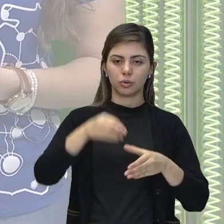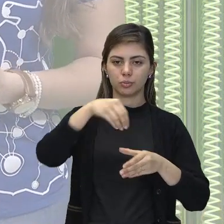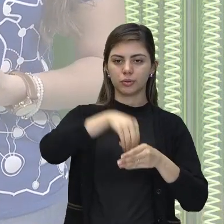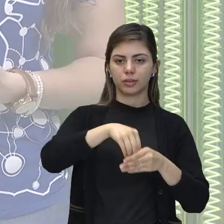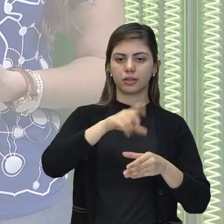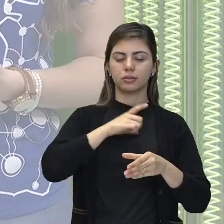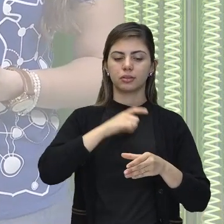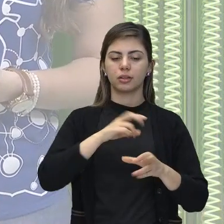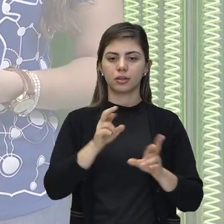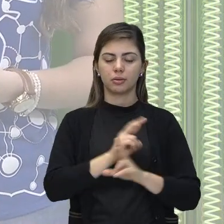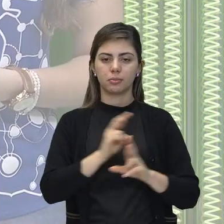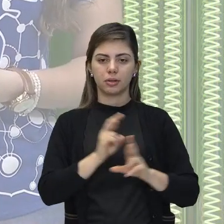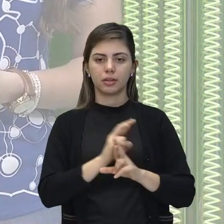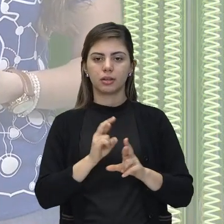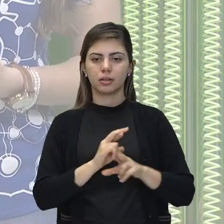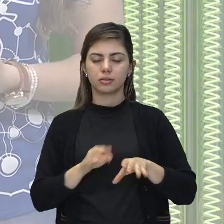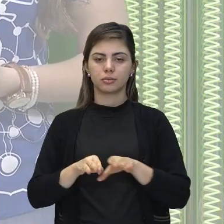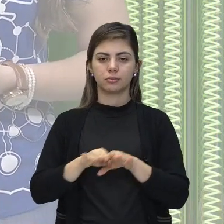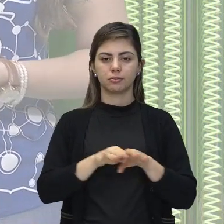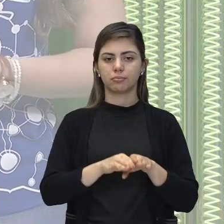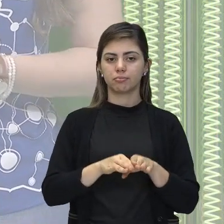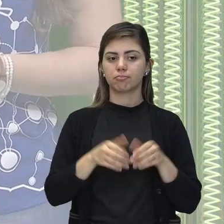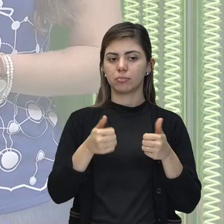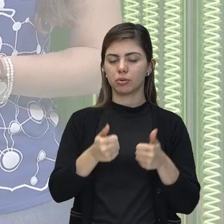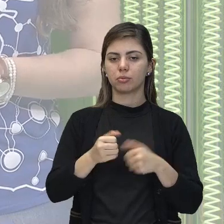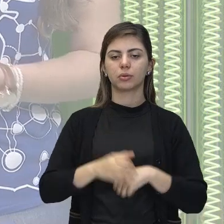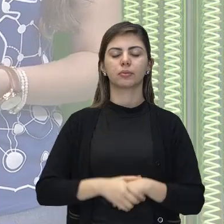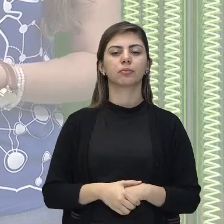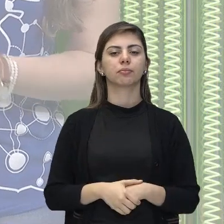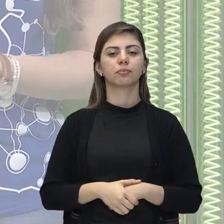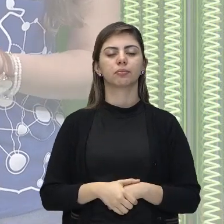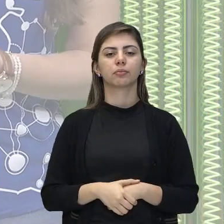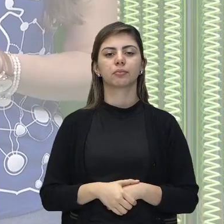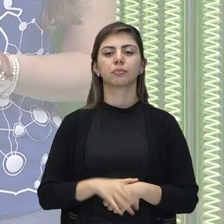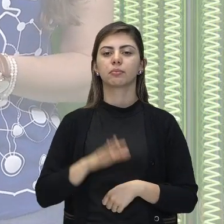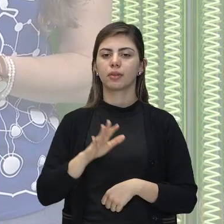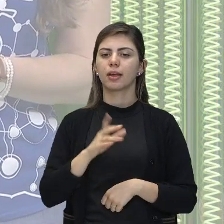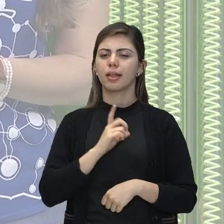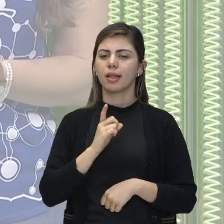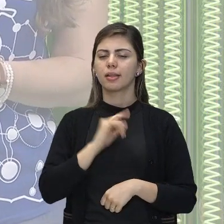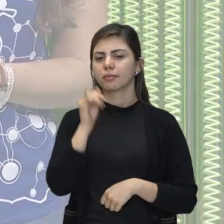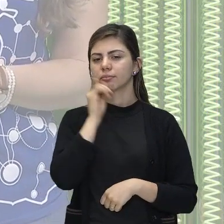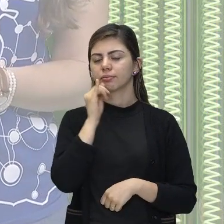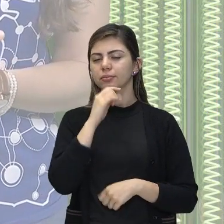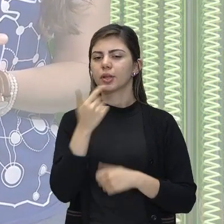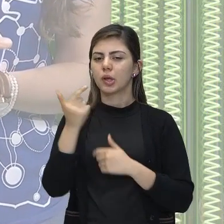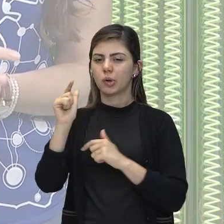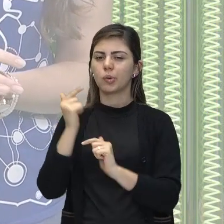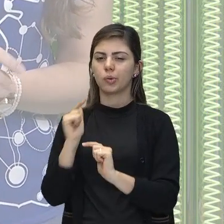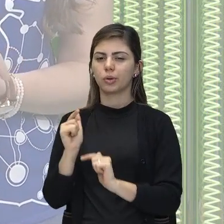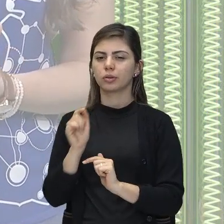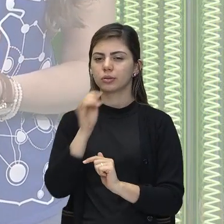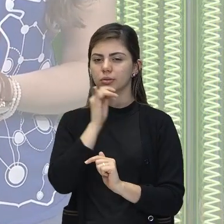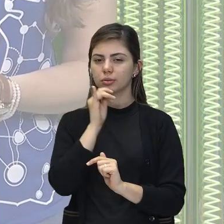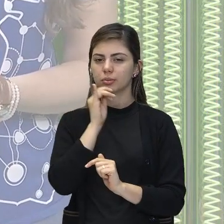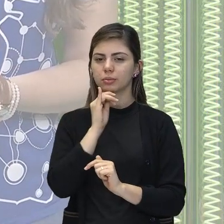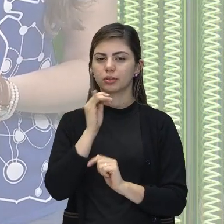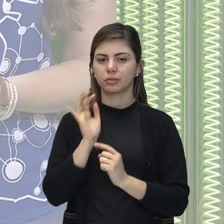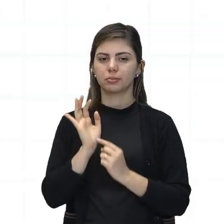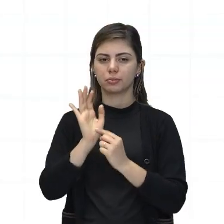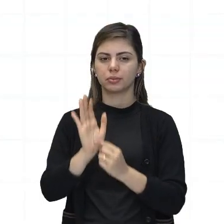intraespecífica harmônica. Vamos também ver outros tipos, né? Vamos aí agora para a